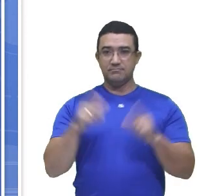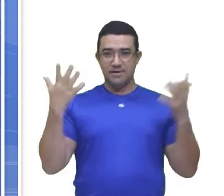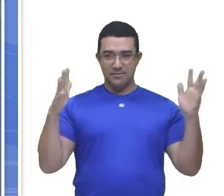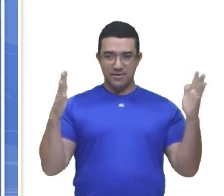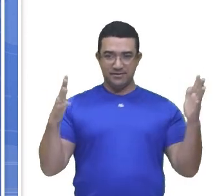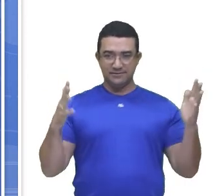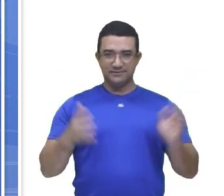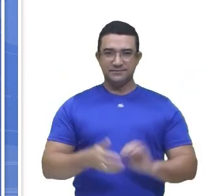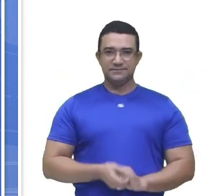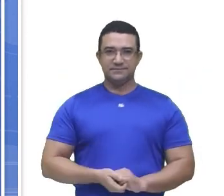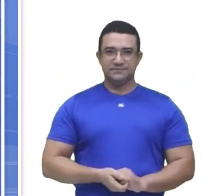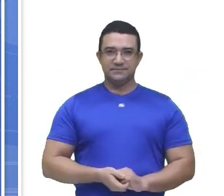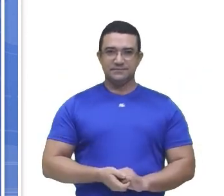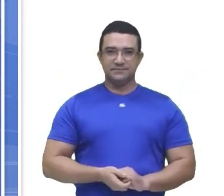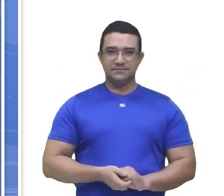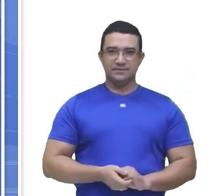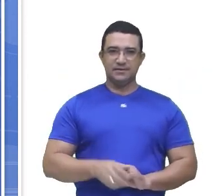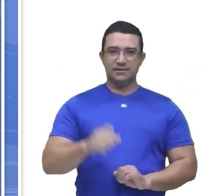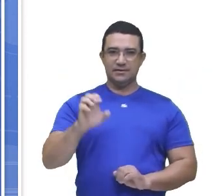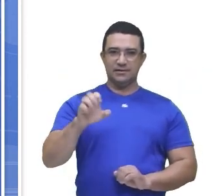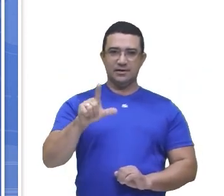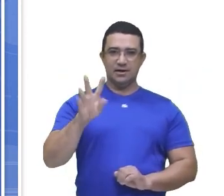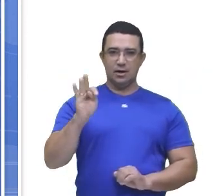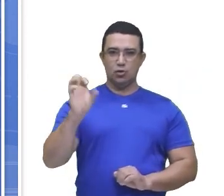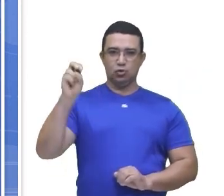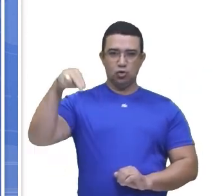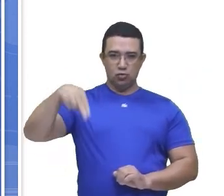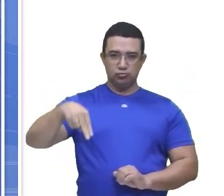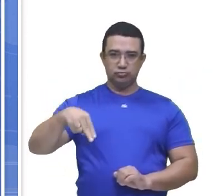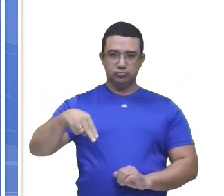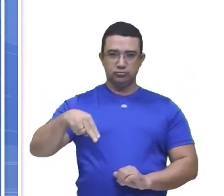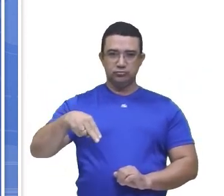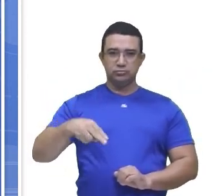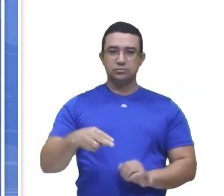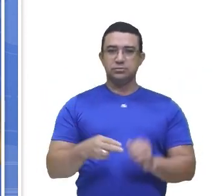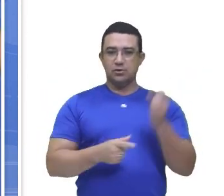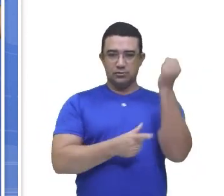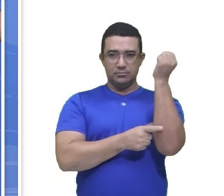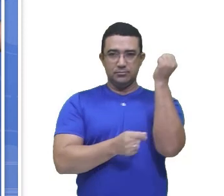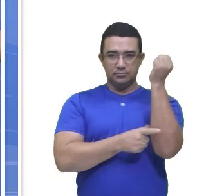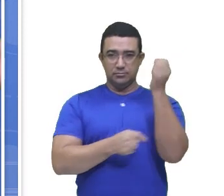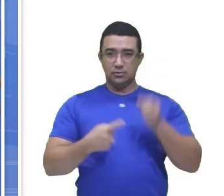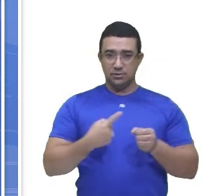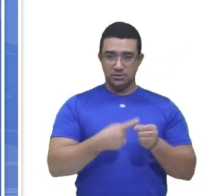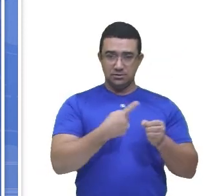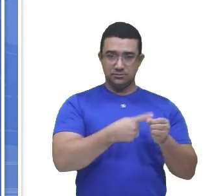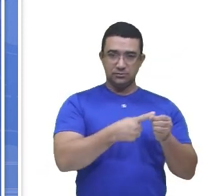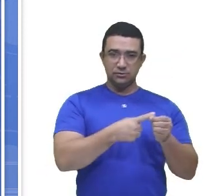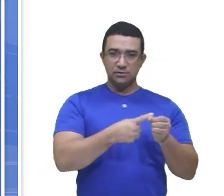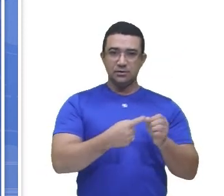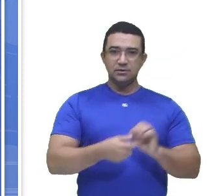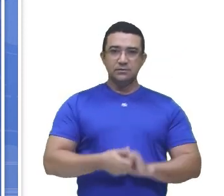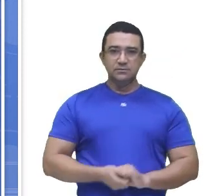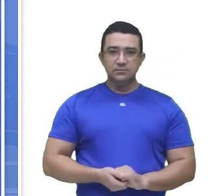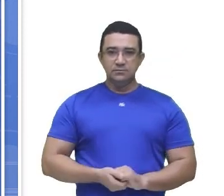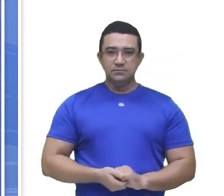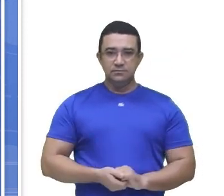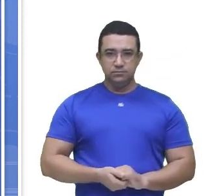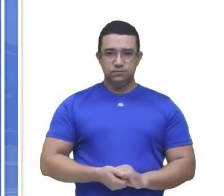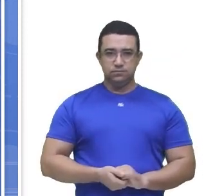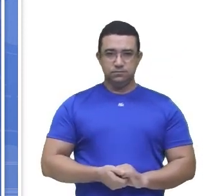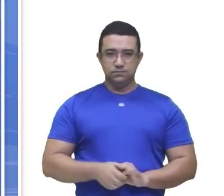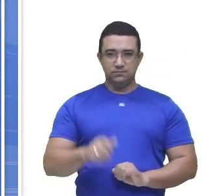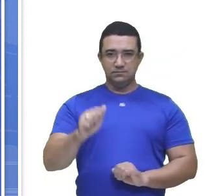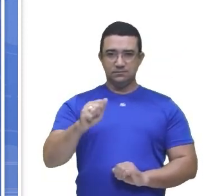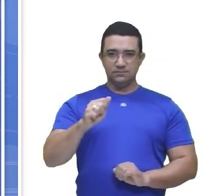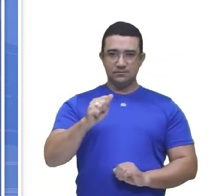Elson. Mais alguém? Alternativa A, o Elton, da Escola Isaías Vasconcelos, Iranduba. Aquele abraço. E